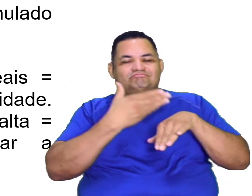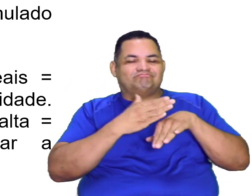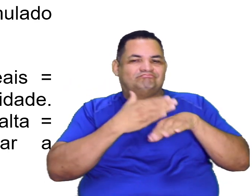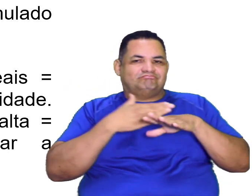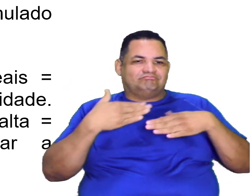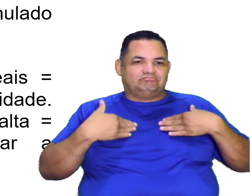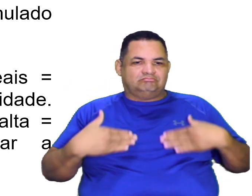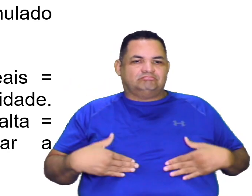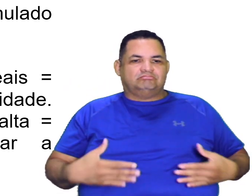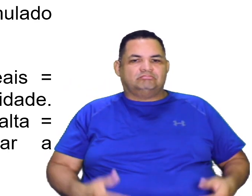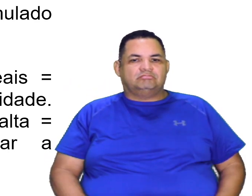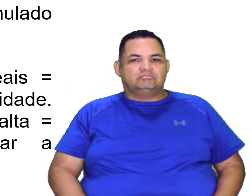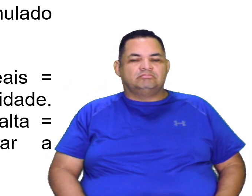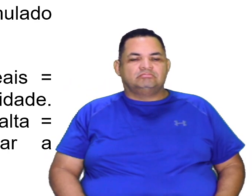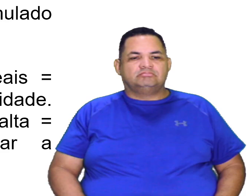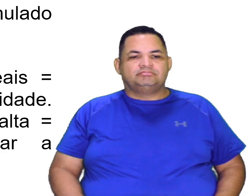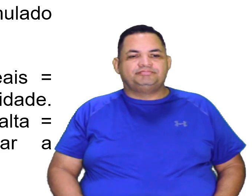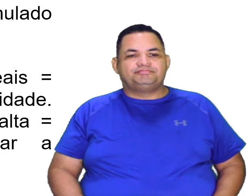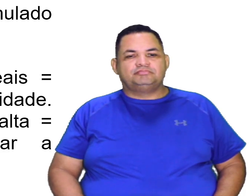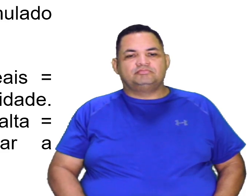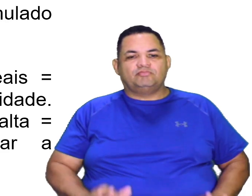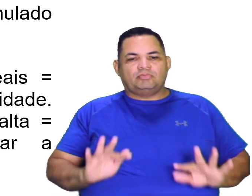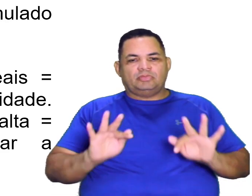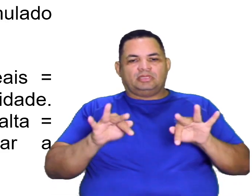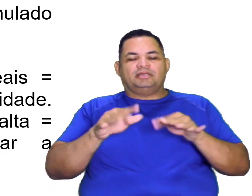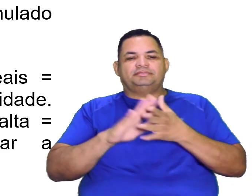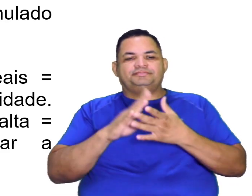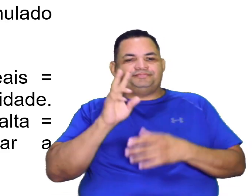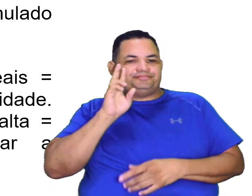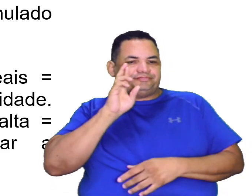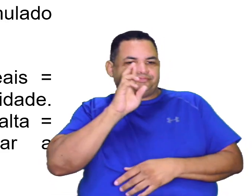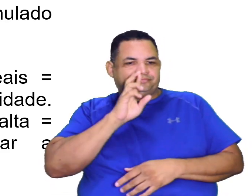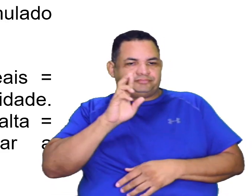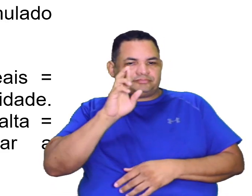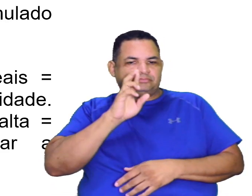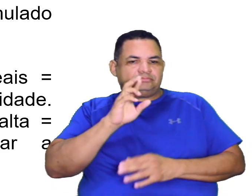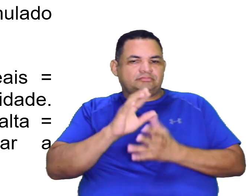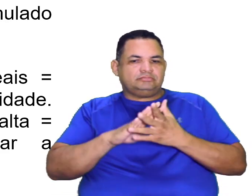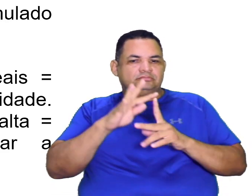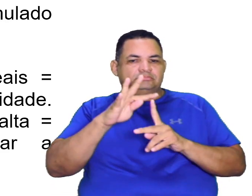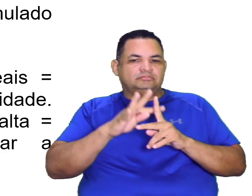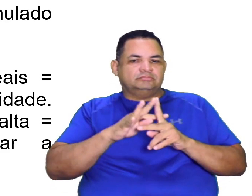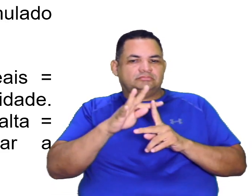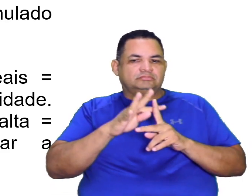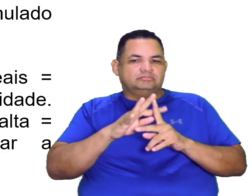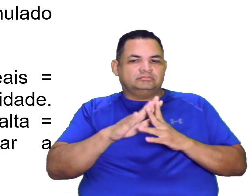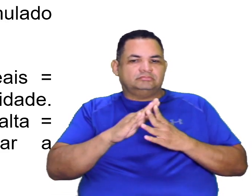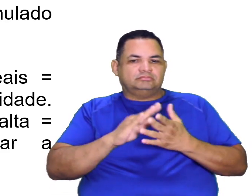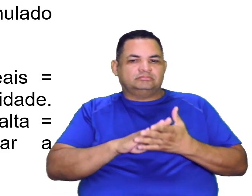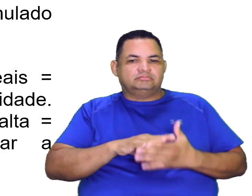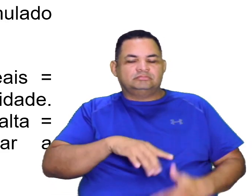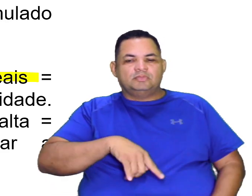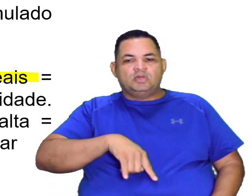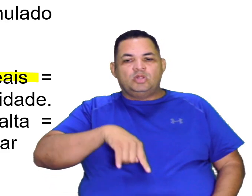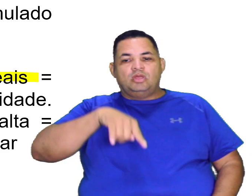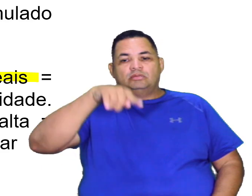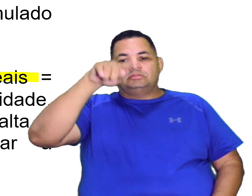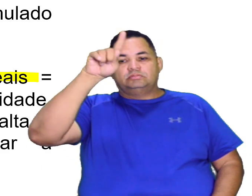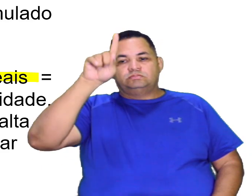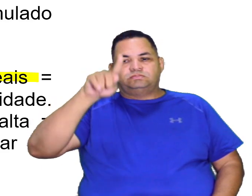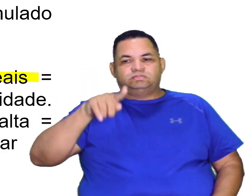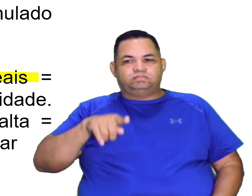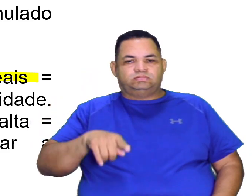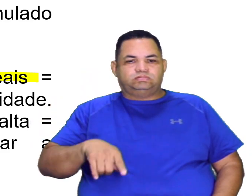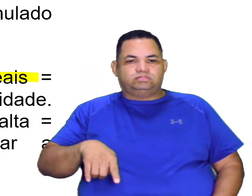práticas corporais. E o último ponto a ser observado é a questão da temperatura e altitudes ideais